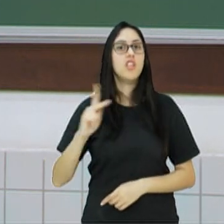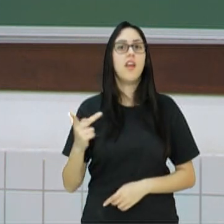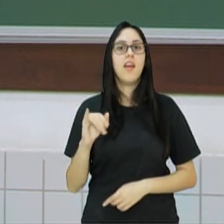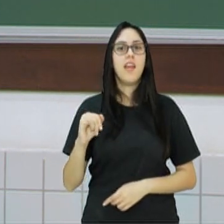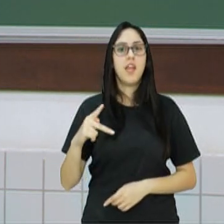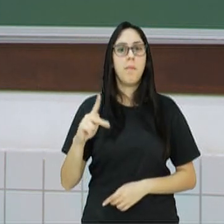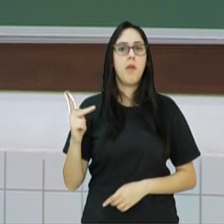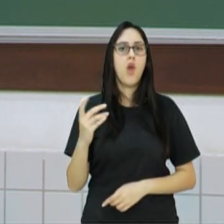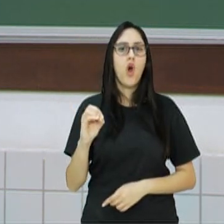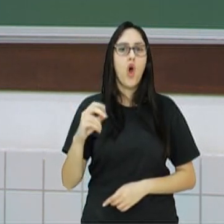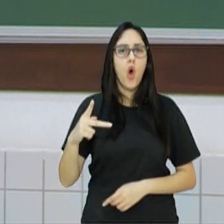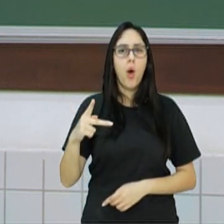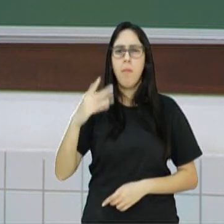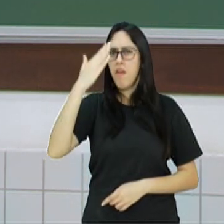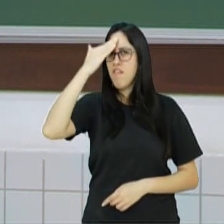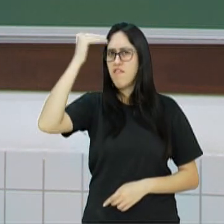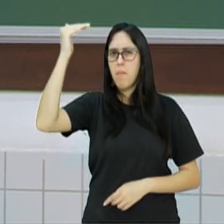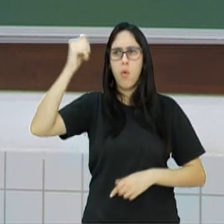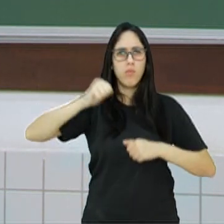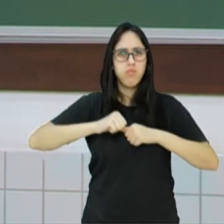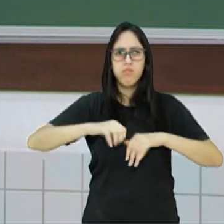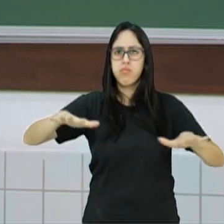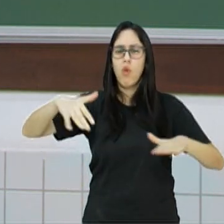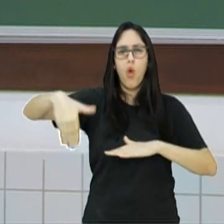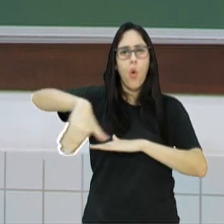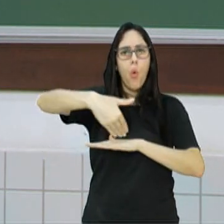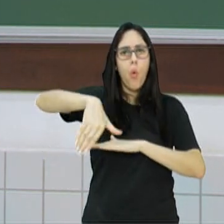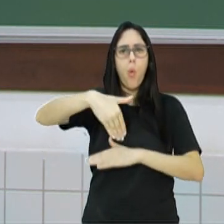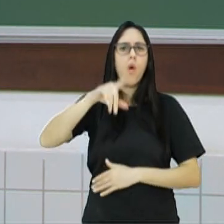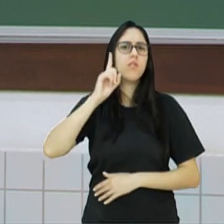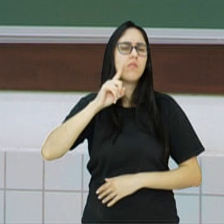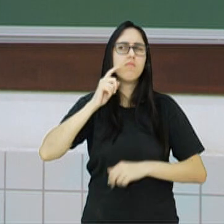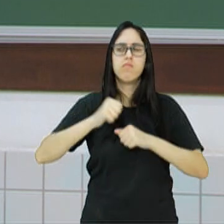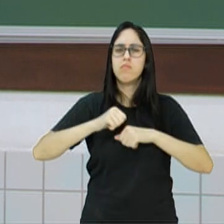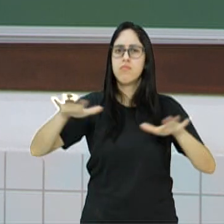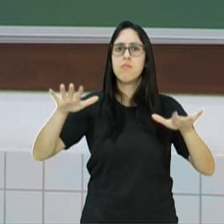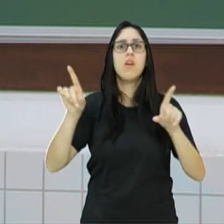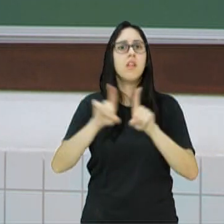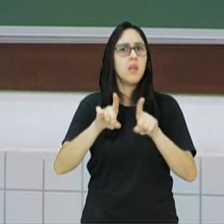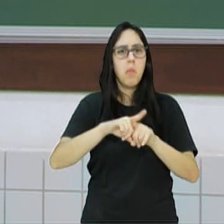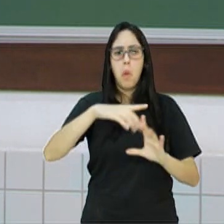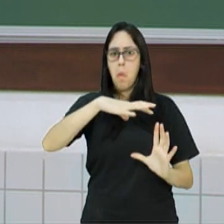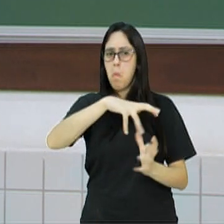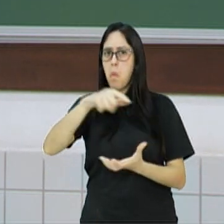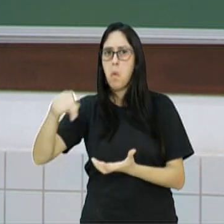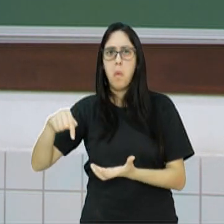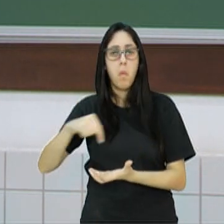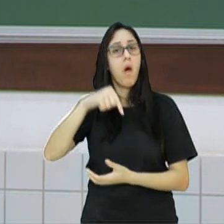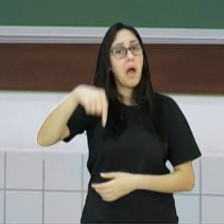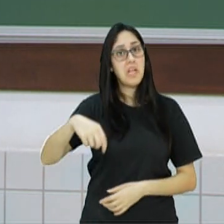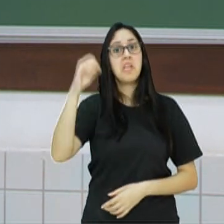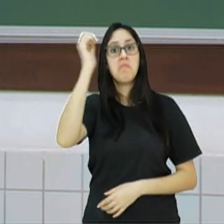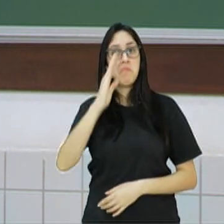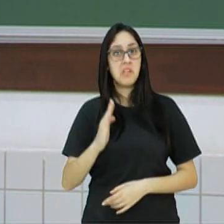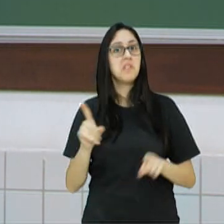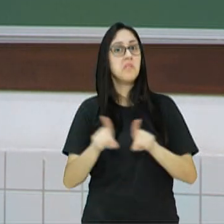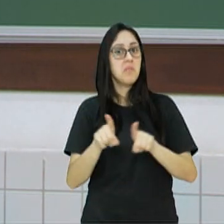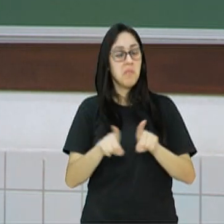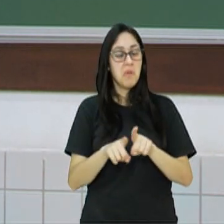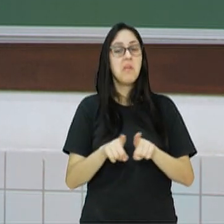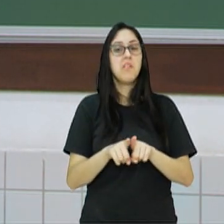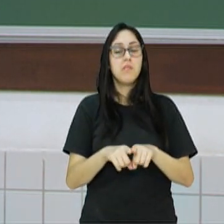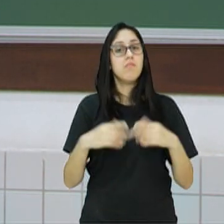as ruas dos Estados Unidos e posteriormente para o mundo todo, chega inclusive aqui no Brasil, né? E o Joseph Sadler, ele é um